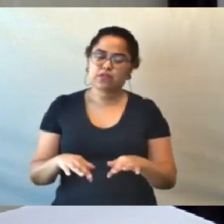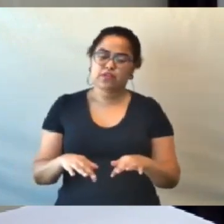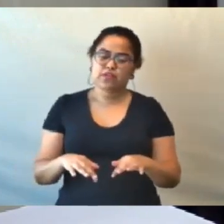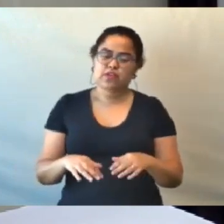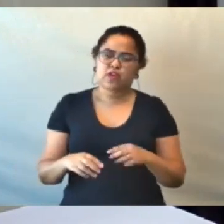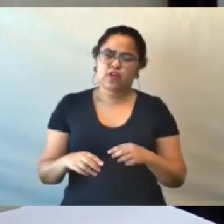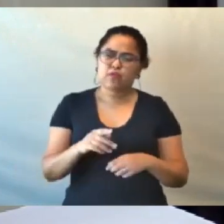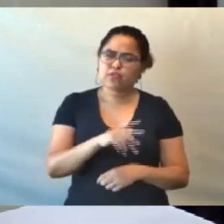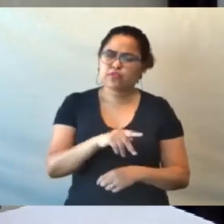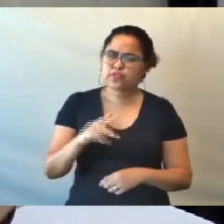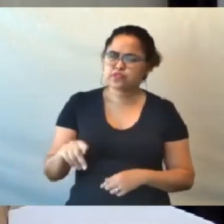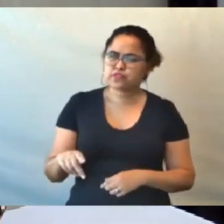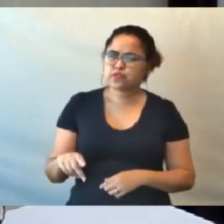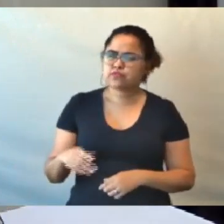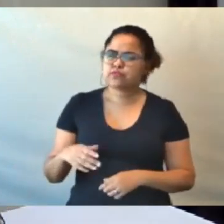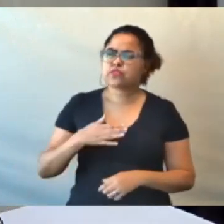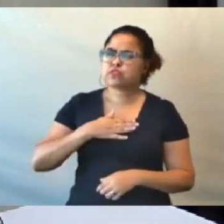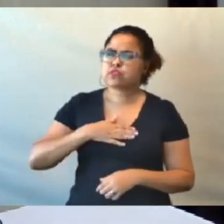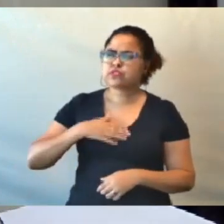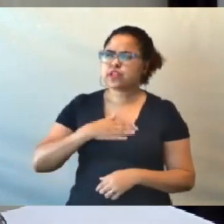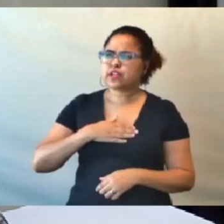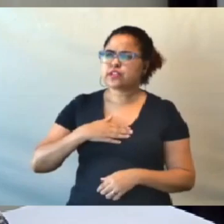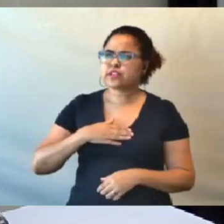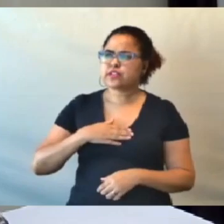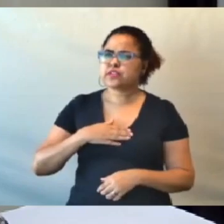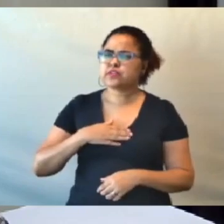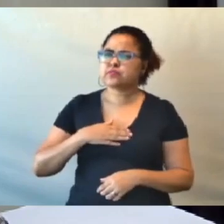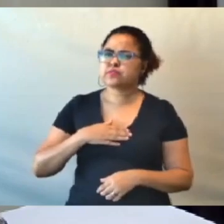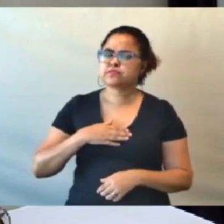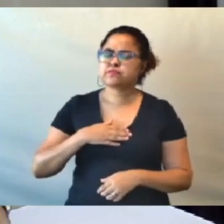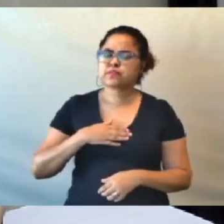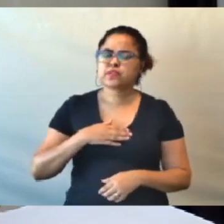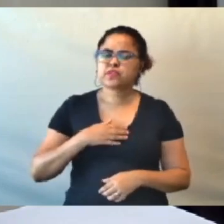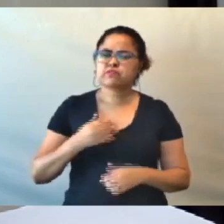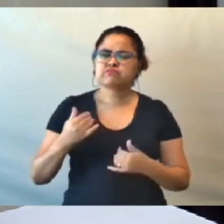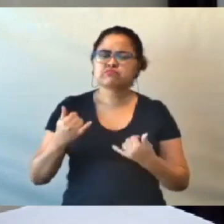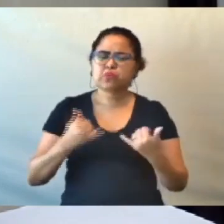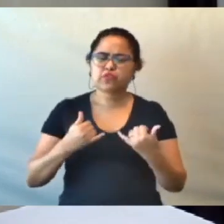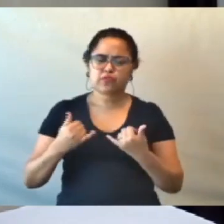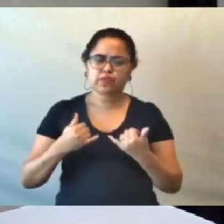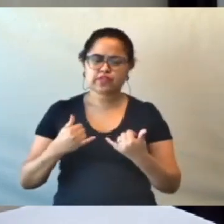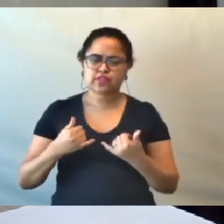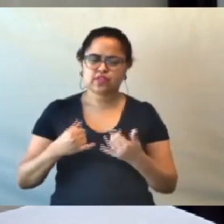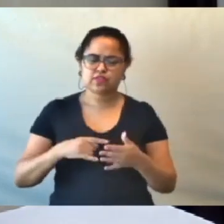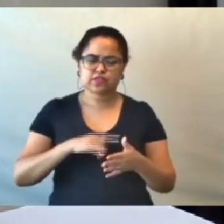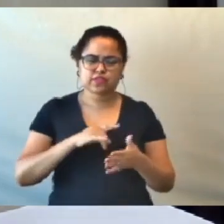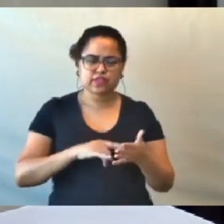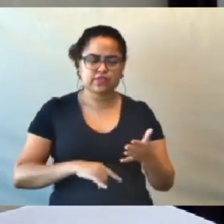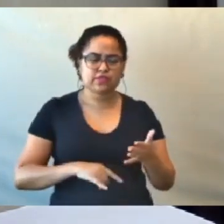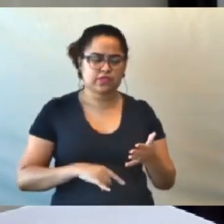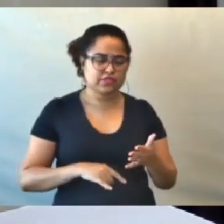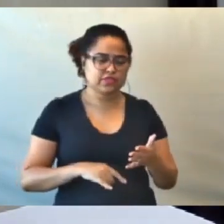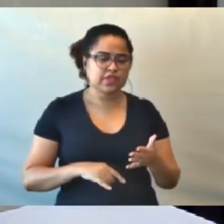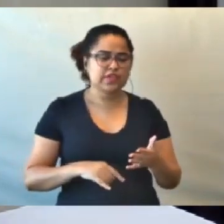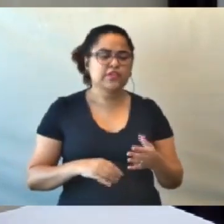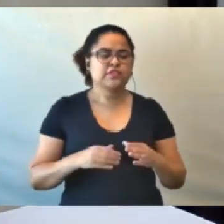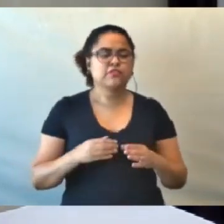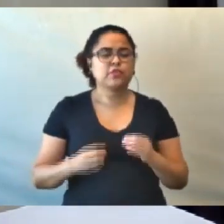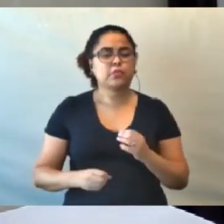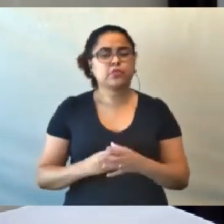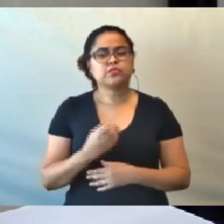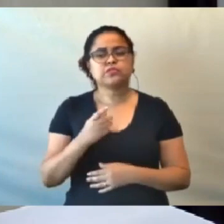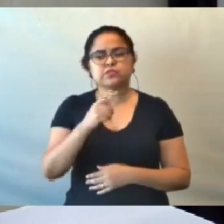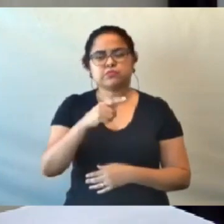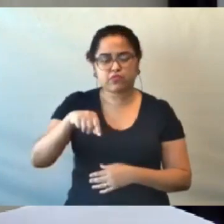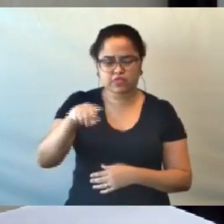atestar uma informação. Nos relatórios que foram produzidos pelos senhores, informaram que, na Pampulha,